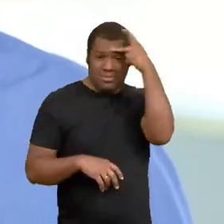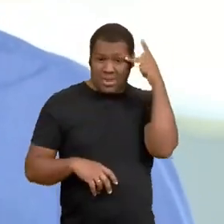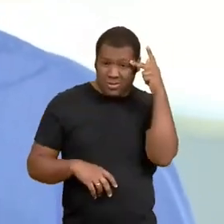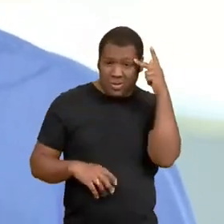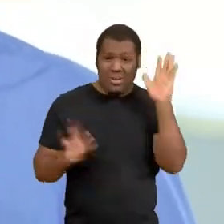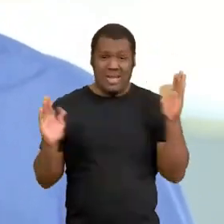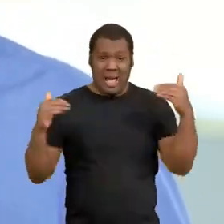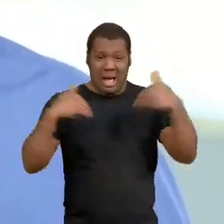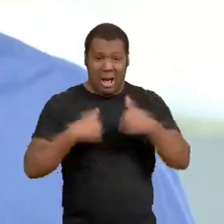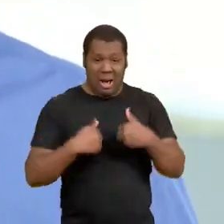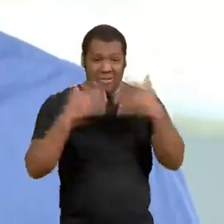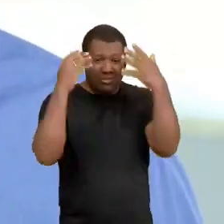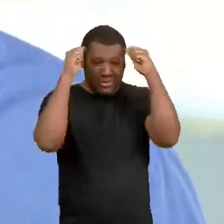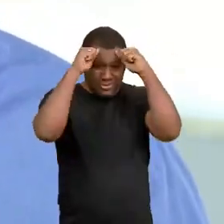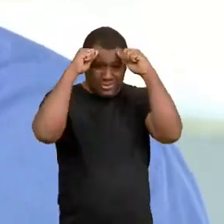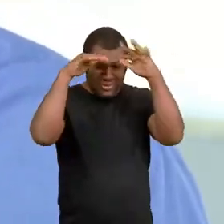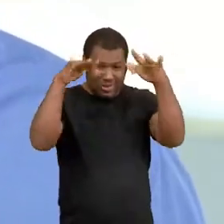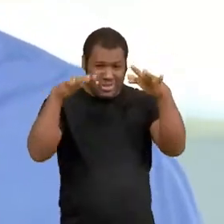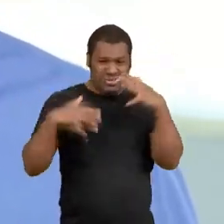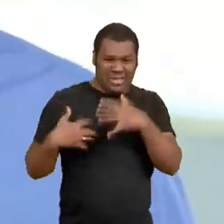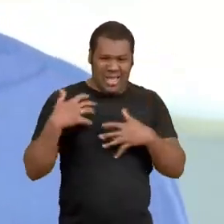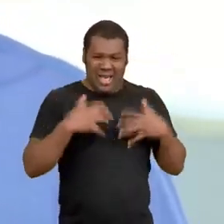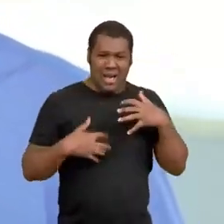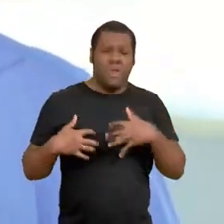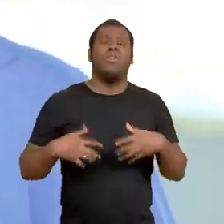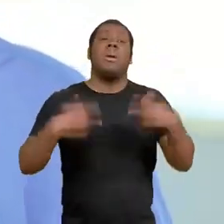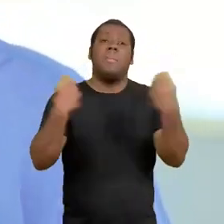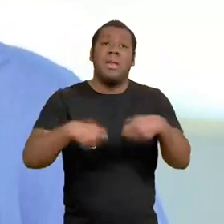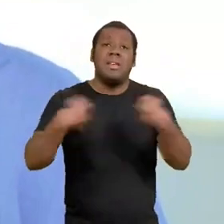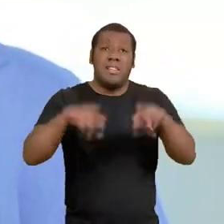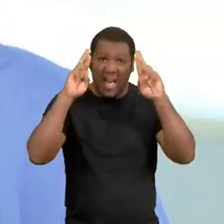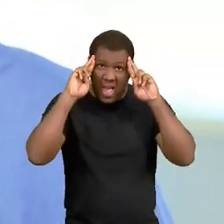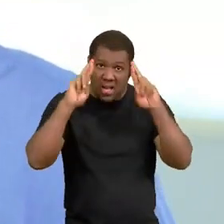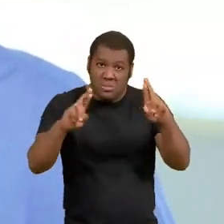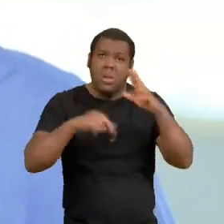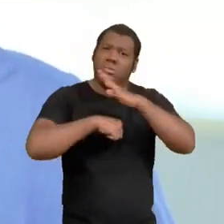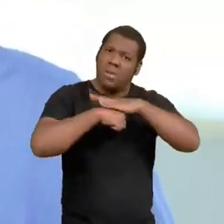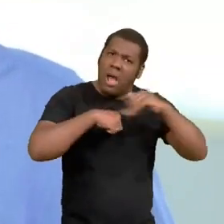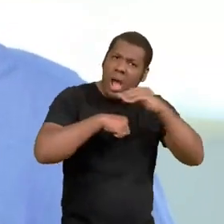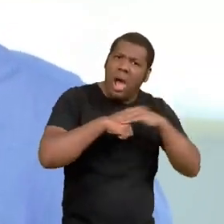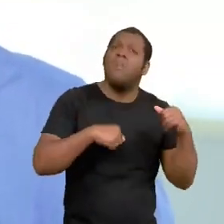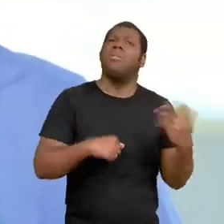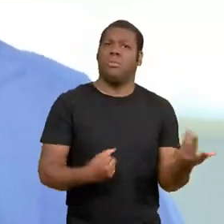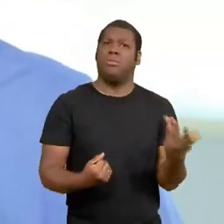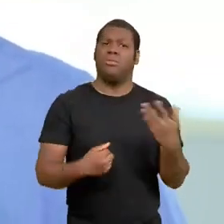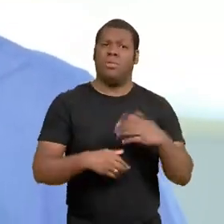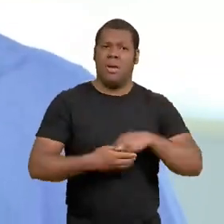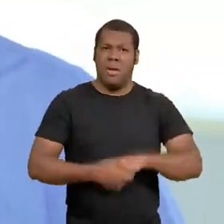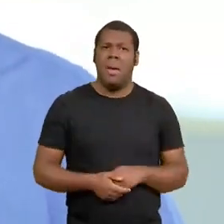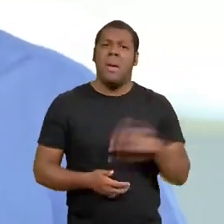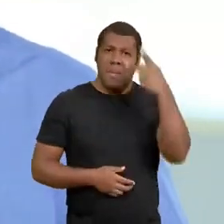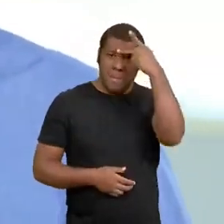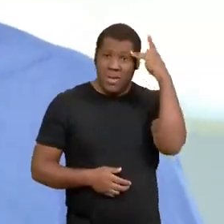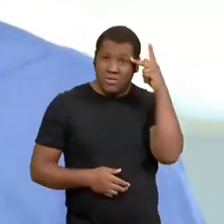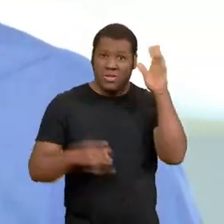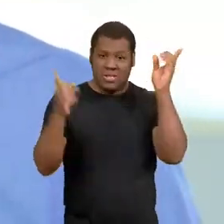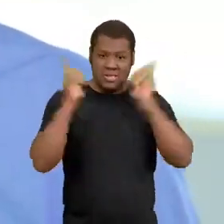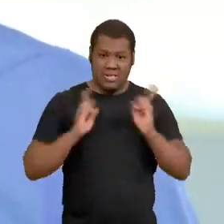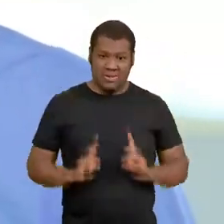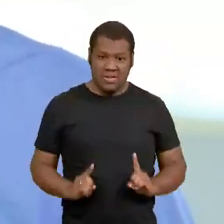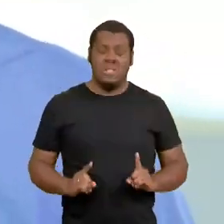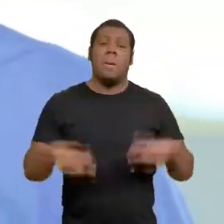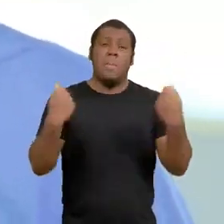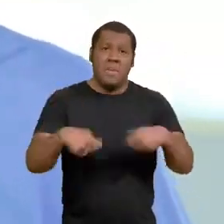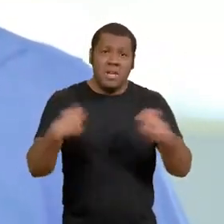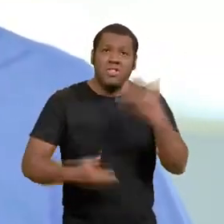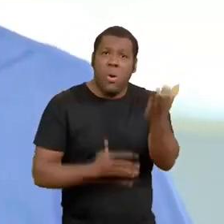mais respeito e com mais carinho, que é a questão das pessoas, sabe, com deficiência. Nós temos, uhum, que cuidar. Uhum. Esse é um mundo novo para